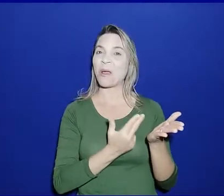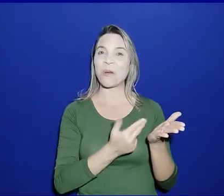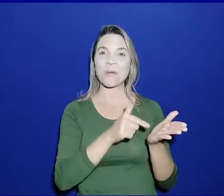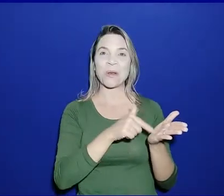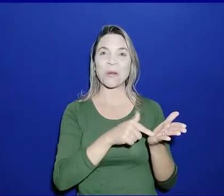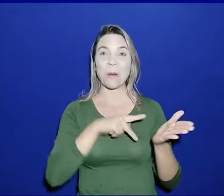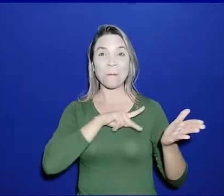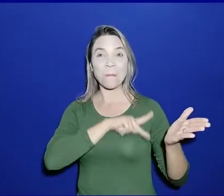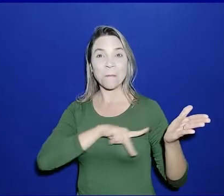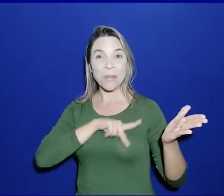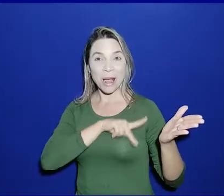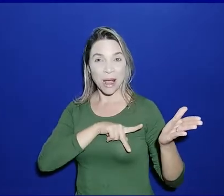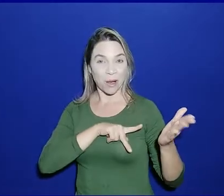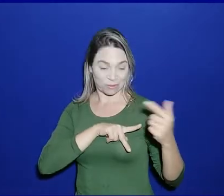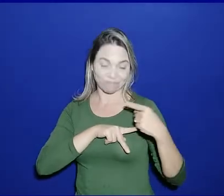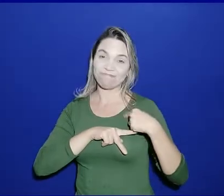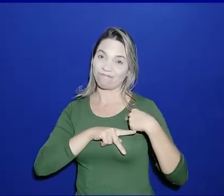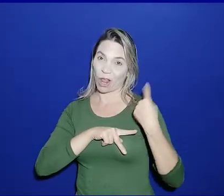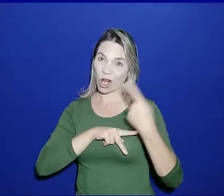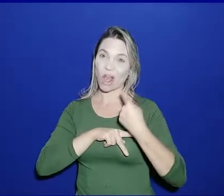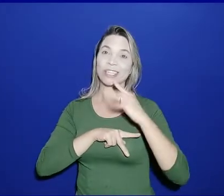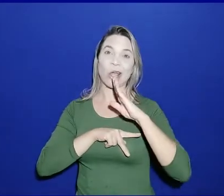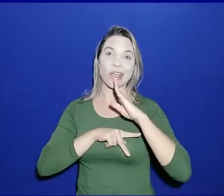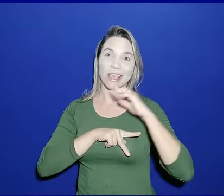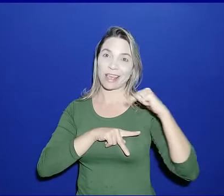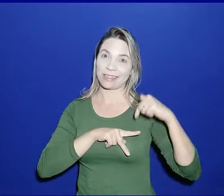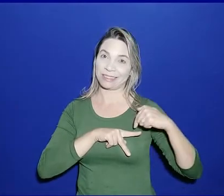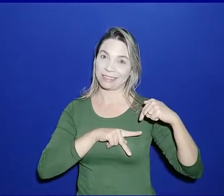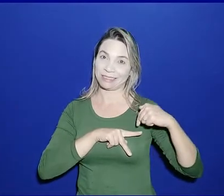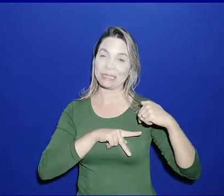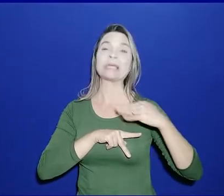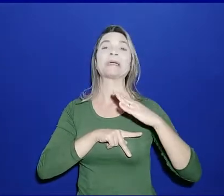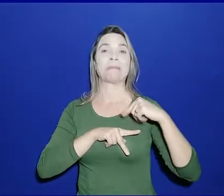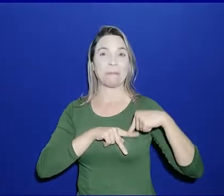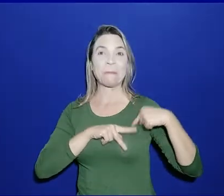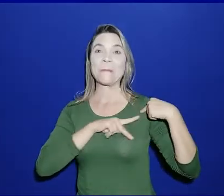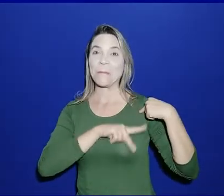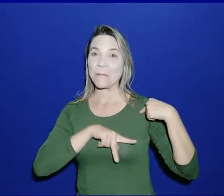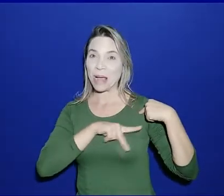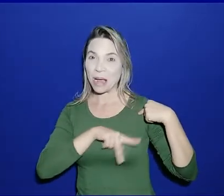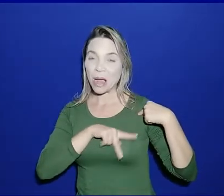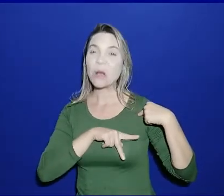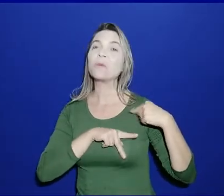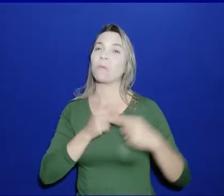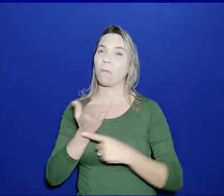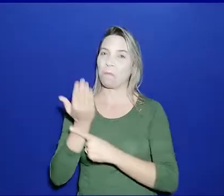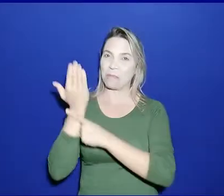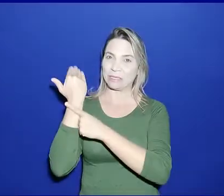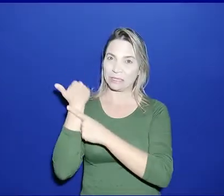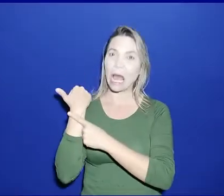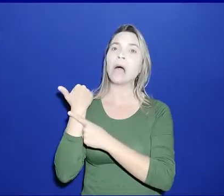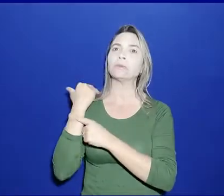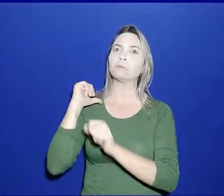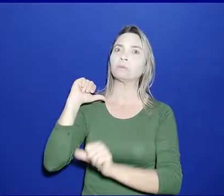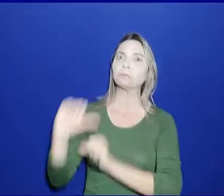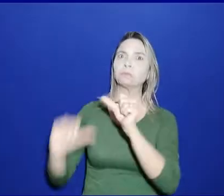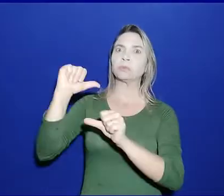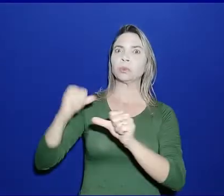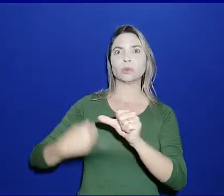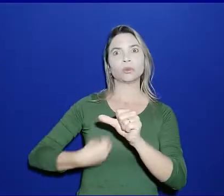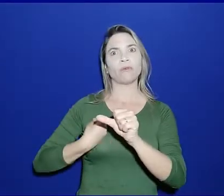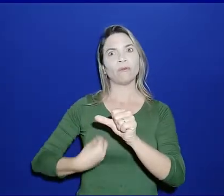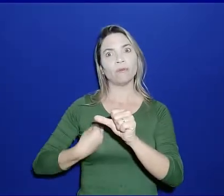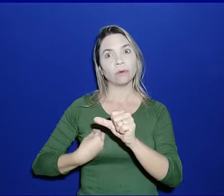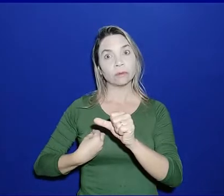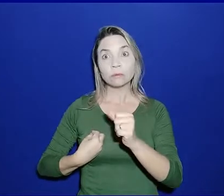condições colocadas pelo apóstolo Paulo. Assim como Paulo, nós fomos alcançados por Cristo, nós cremos